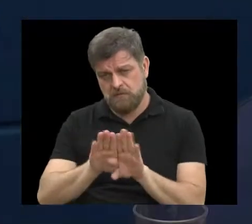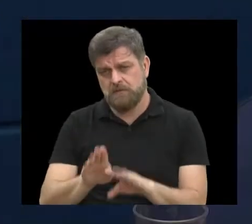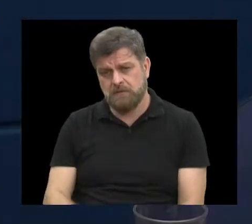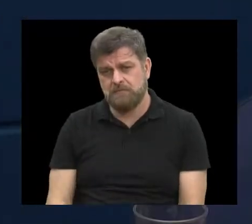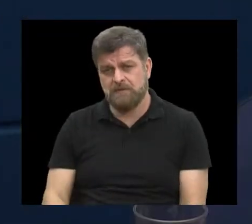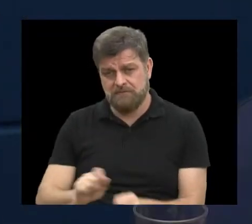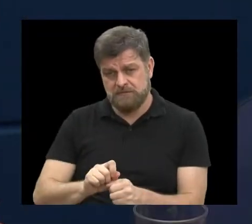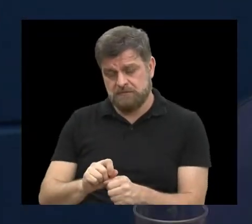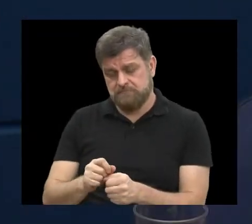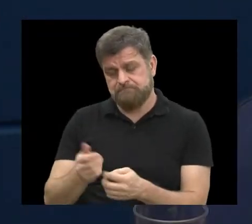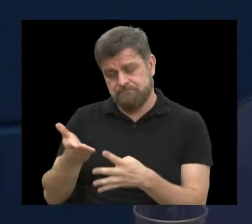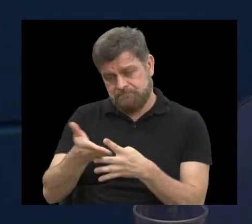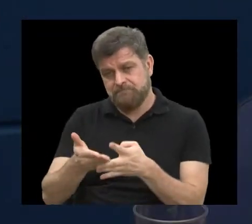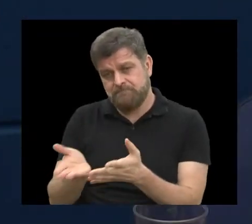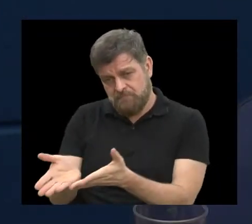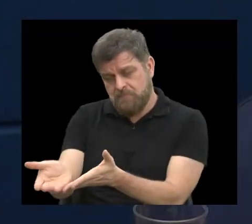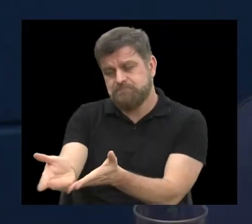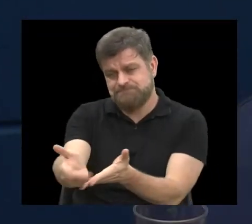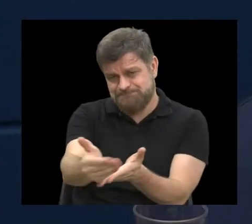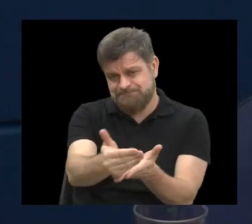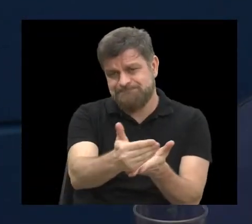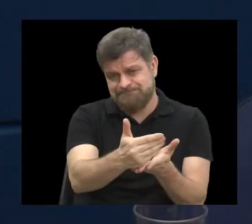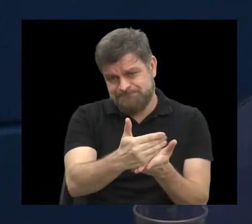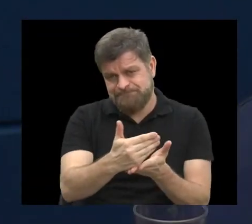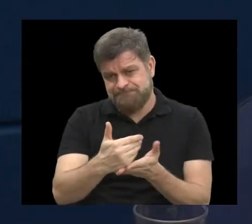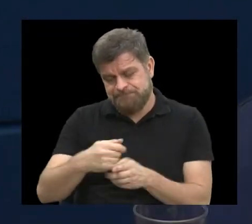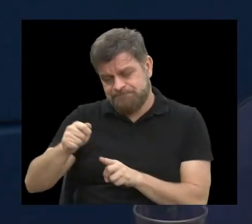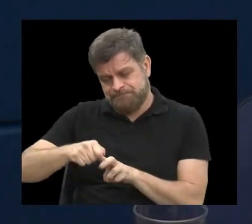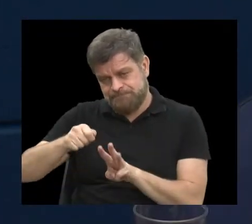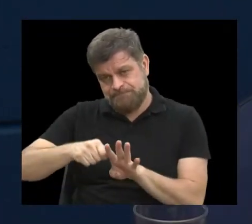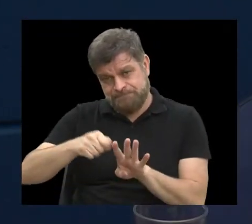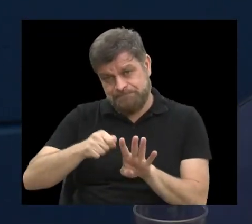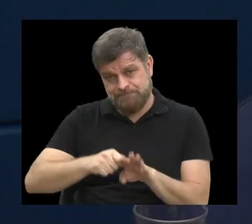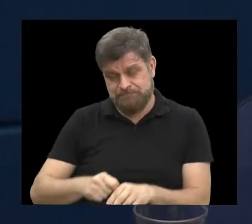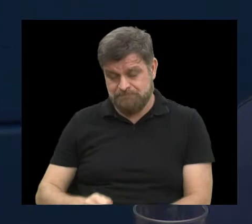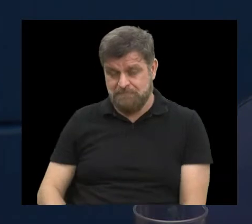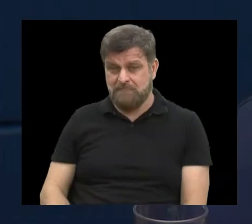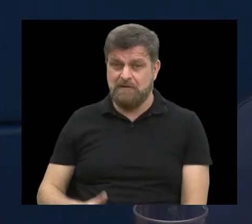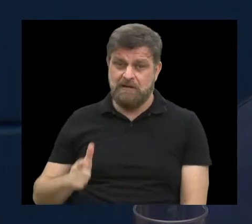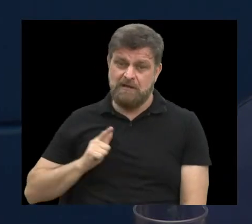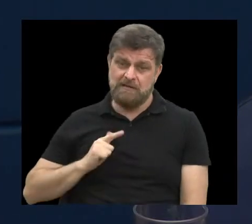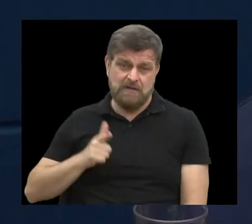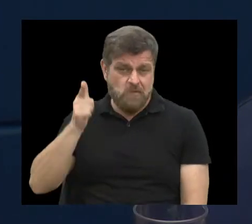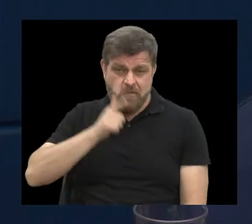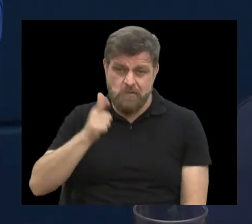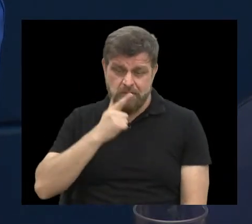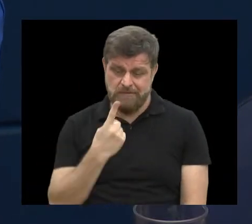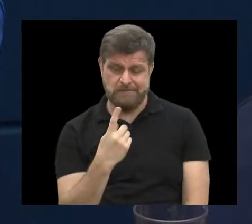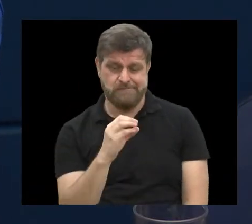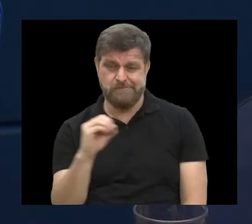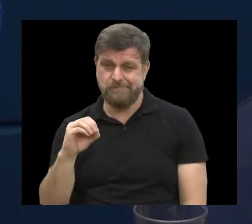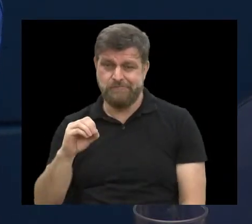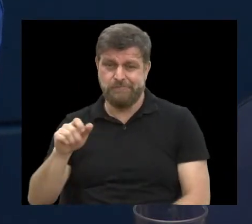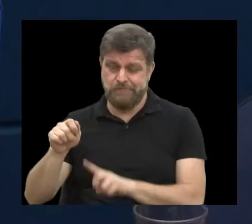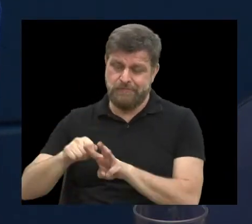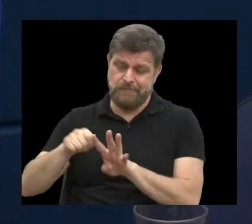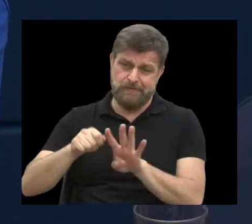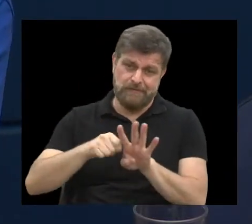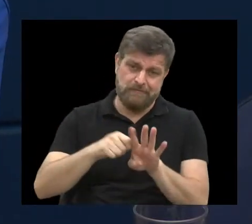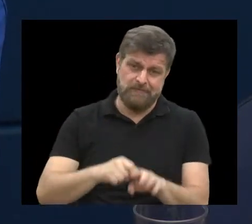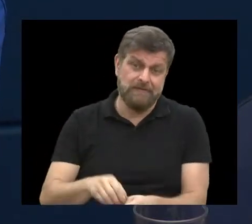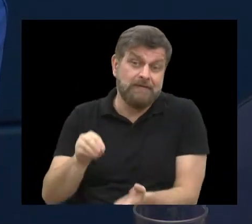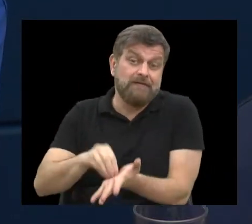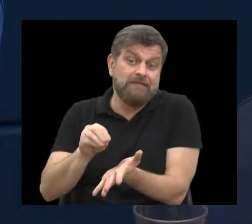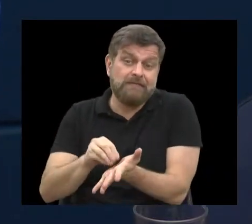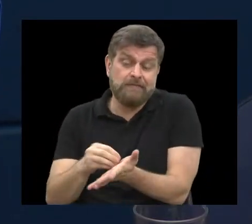o recolhimento. Isso não é impedido. Então, a pessoa faz o cálculo ali, vê quanto tempo falta